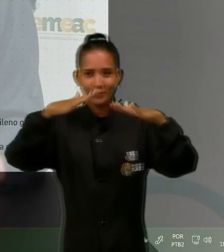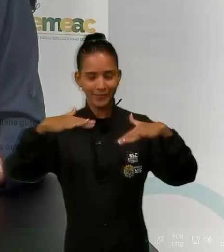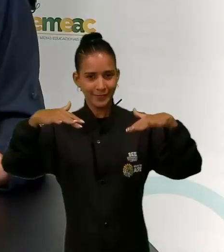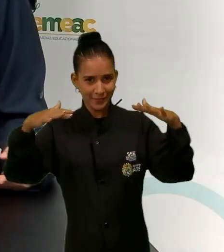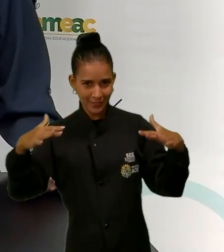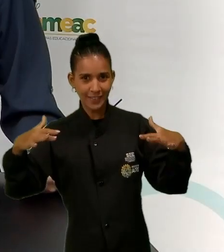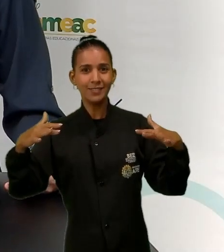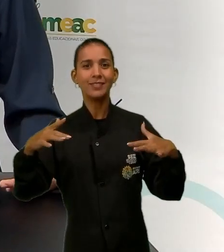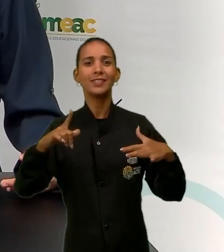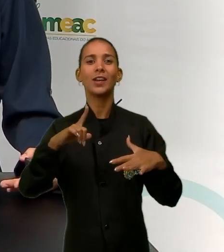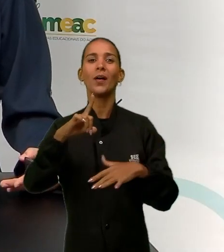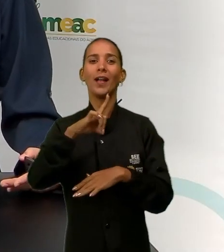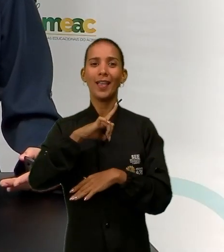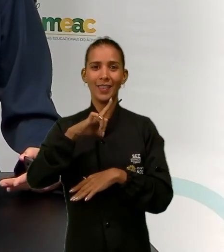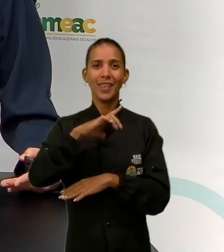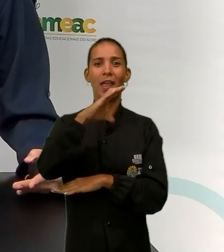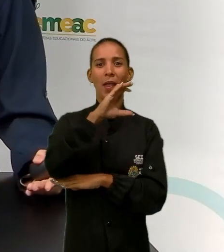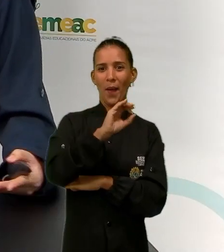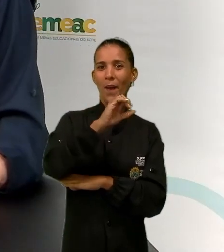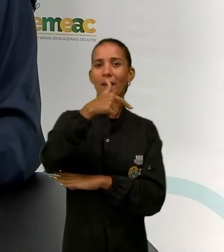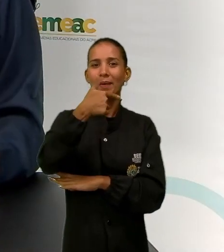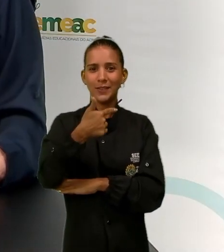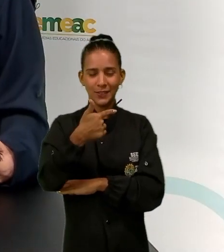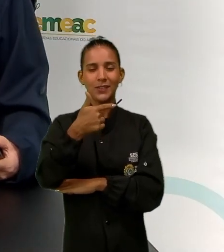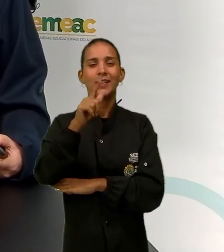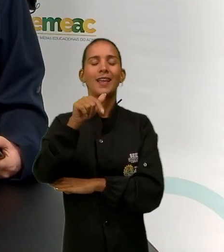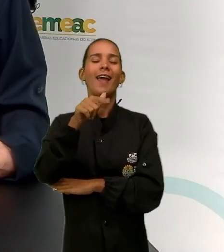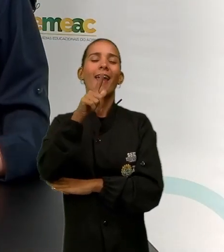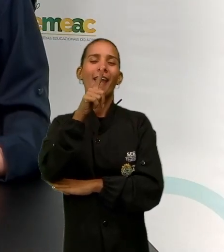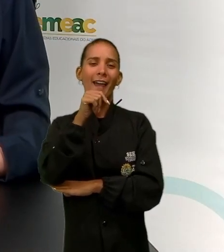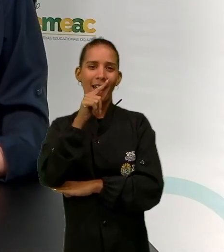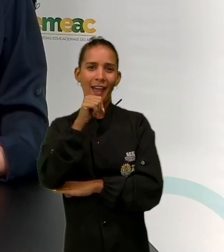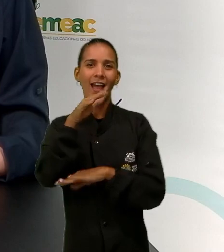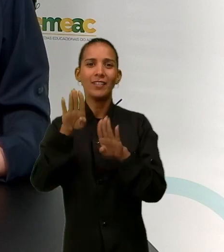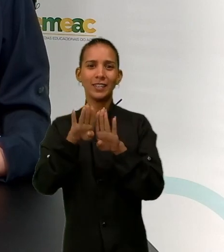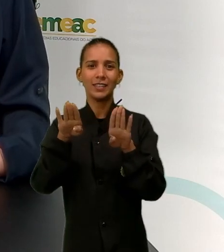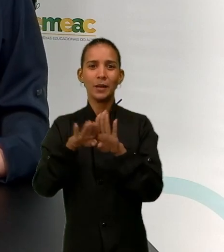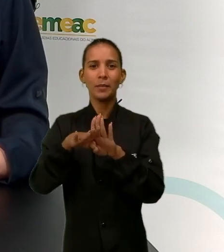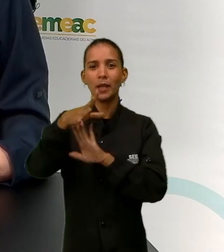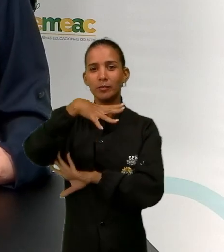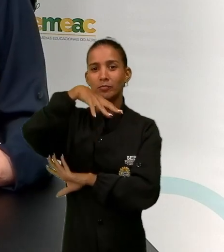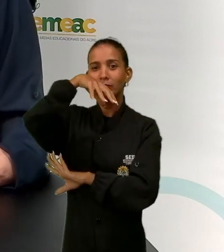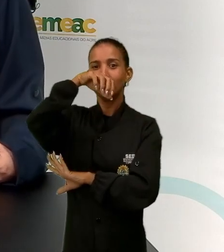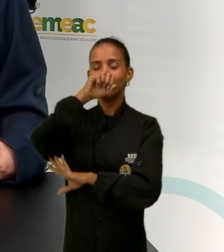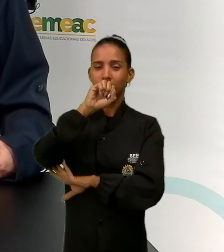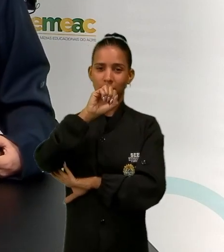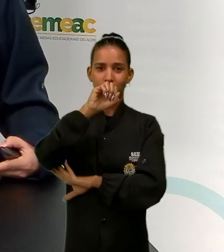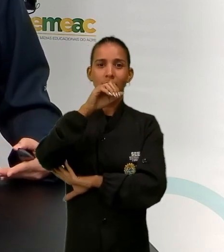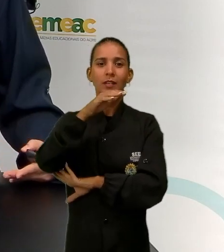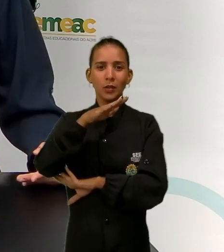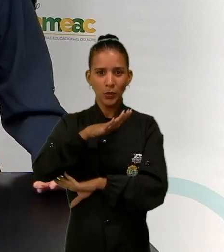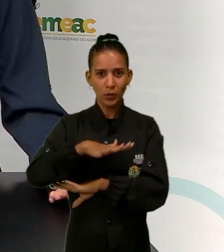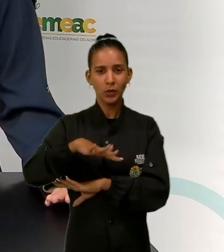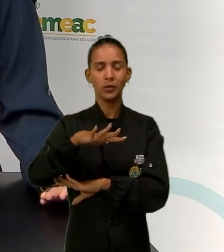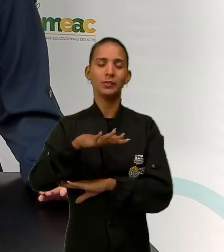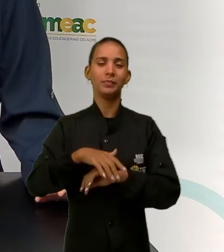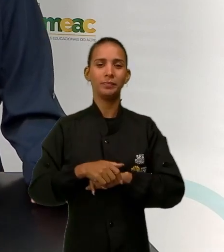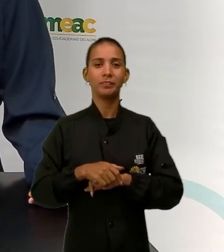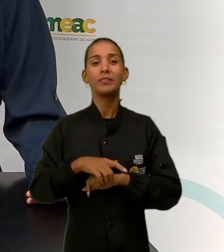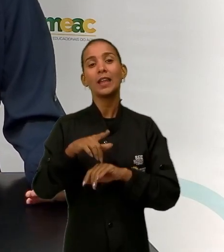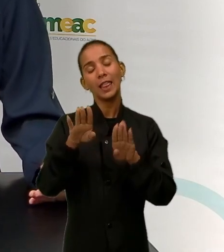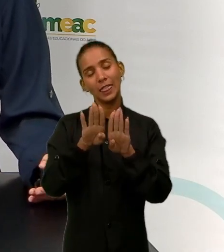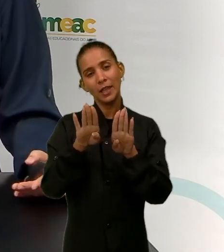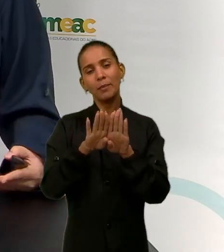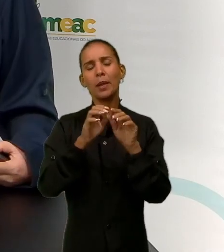da fórmula do H2O, né, da água, e também do oxigênio encontrado ali em toda a atmosfera. Ele também